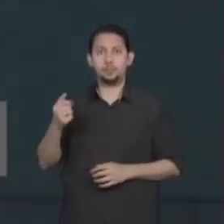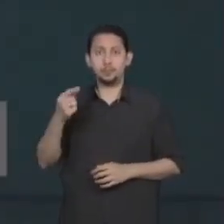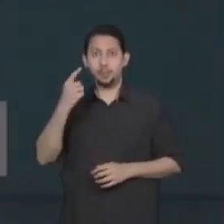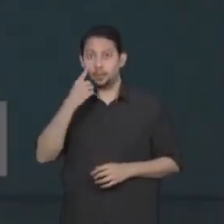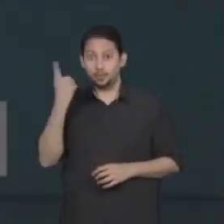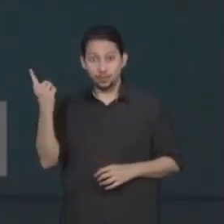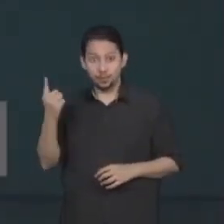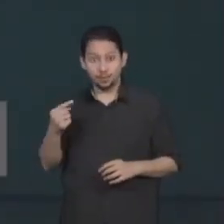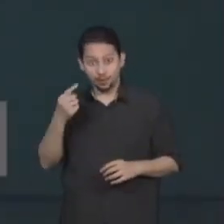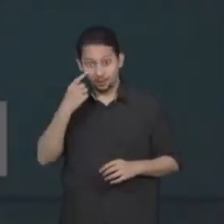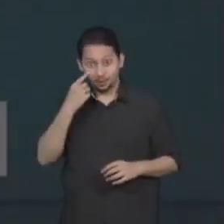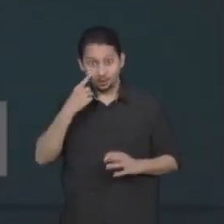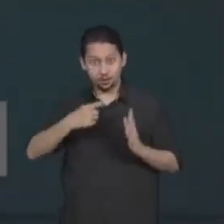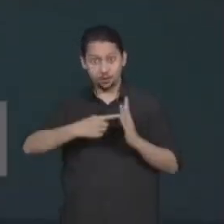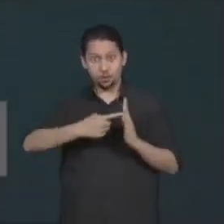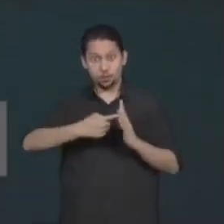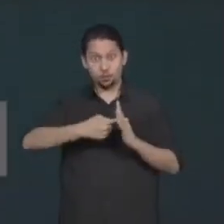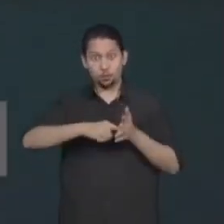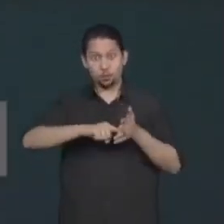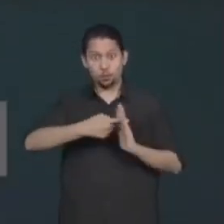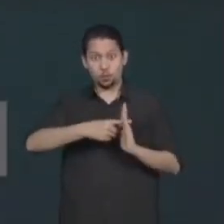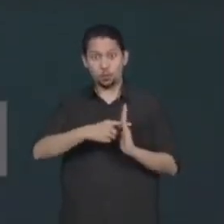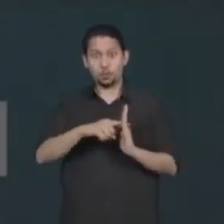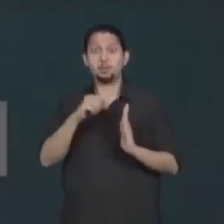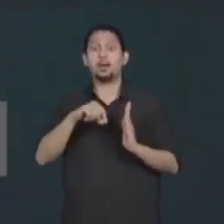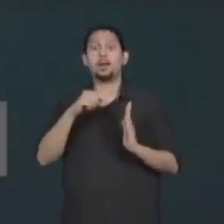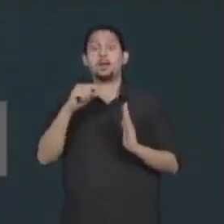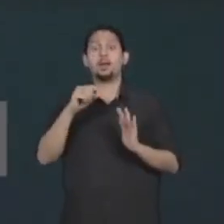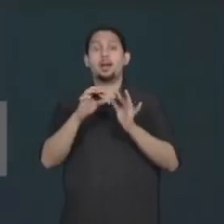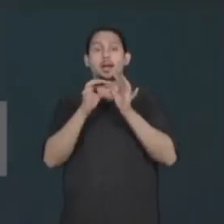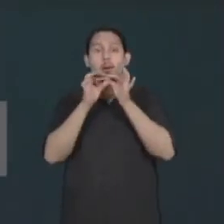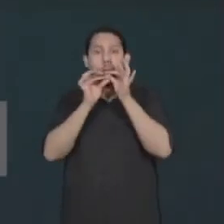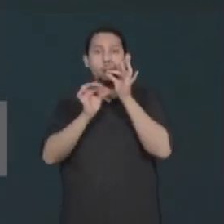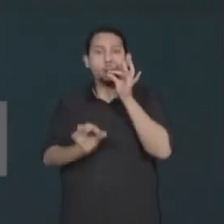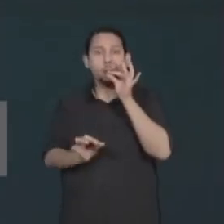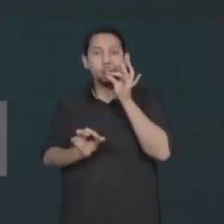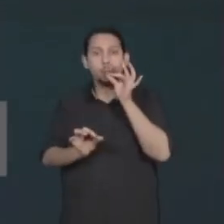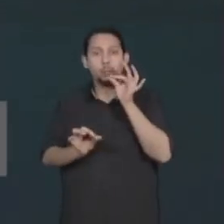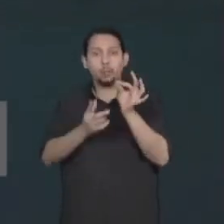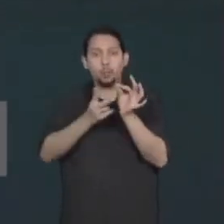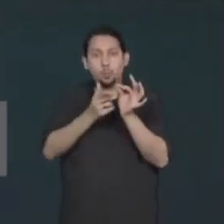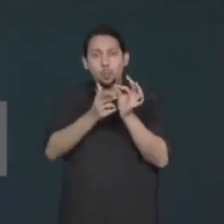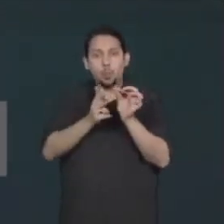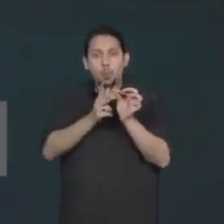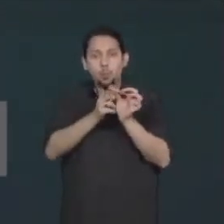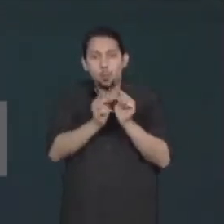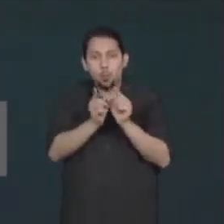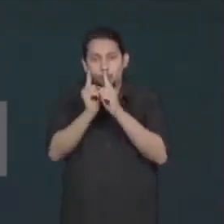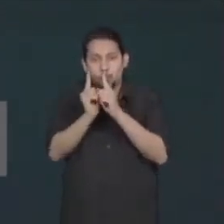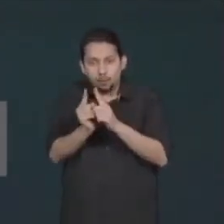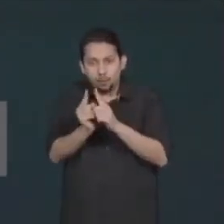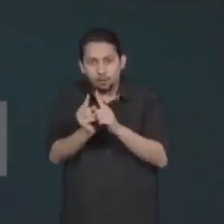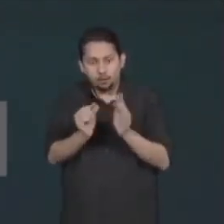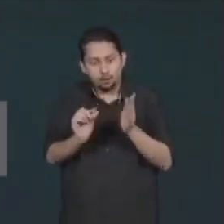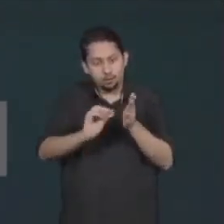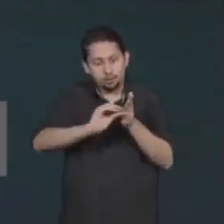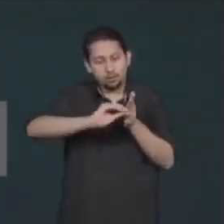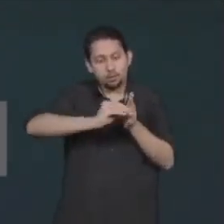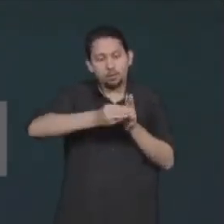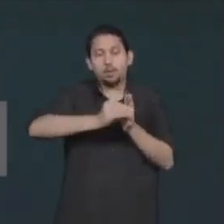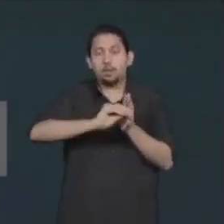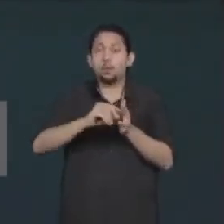Nesses furos, você vai ter que passar um canudo plástico, para facilitar